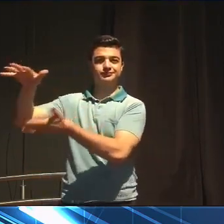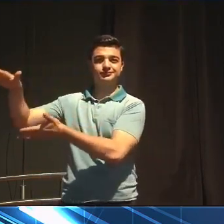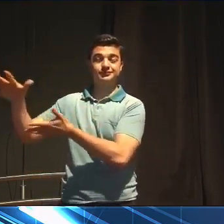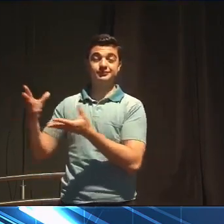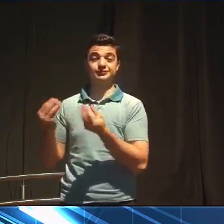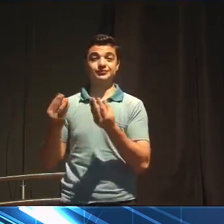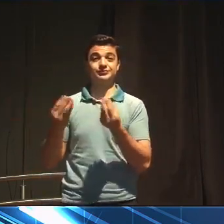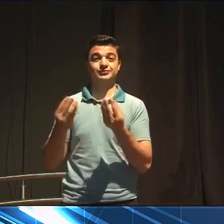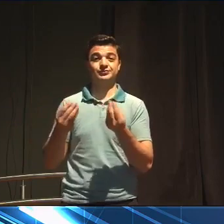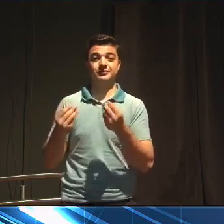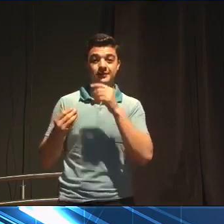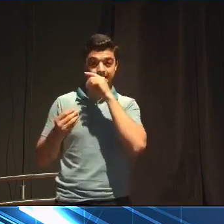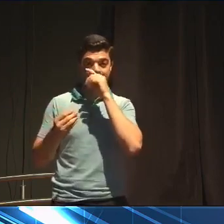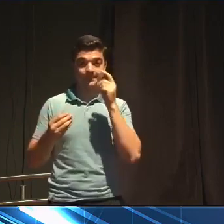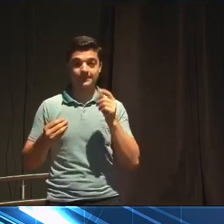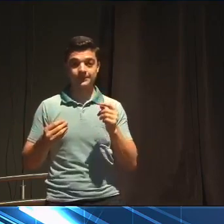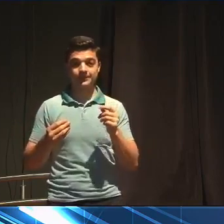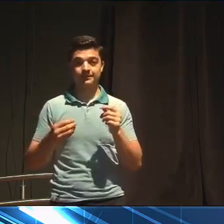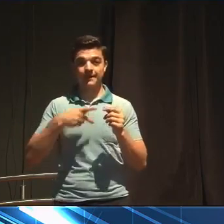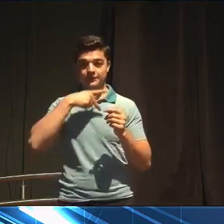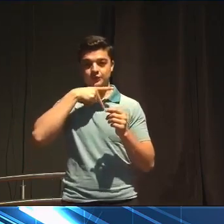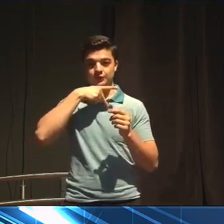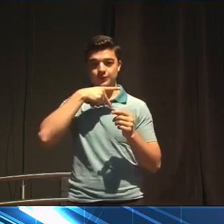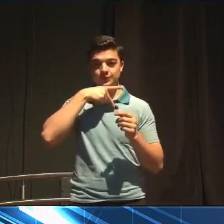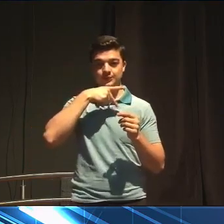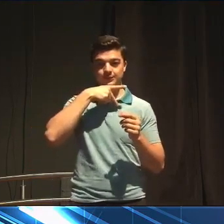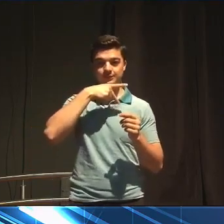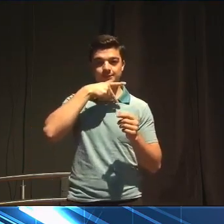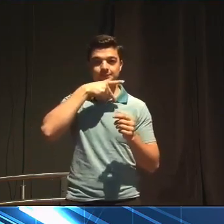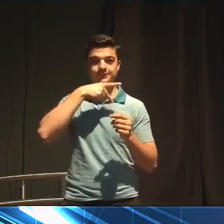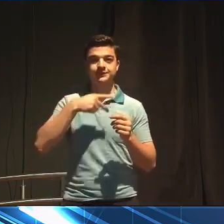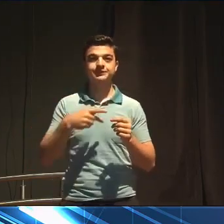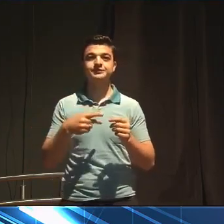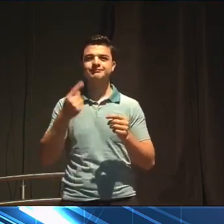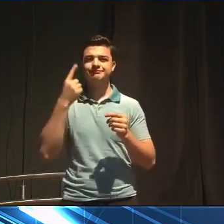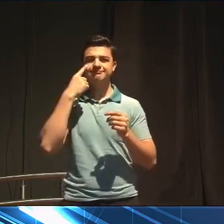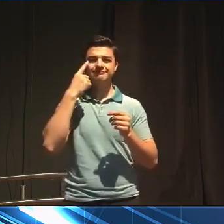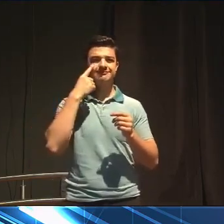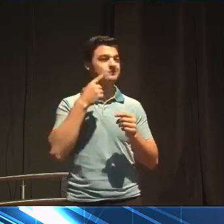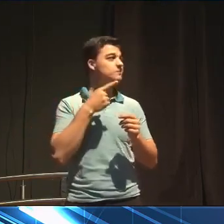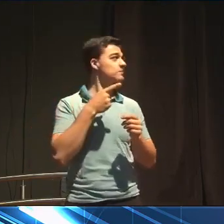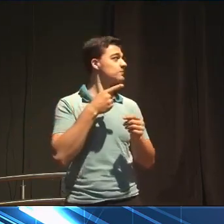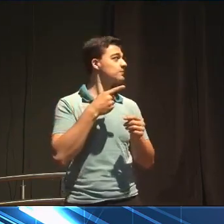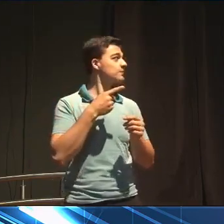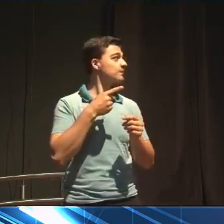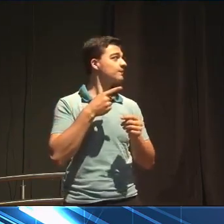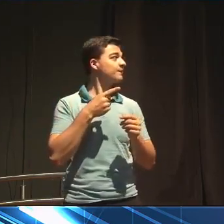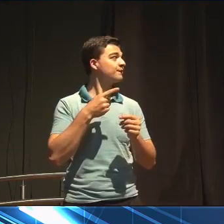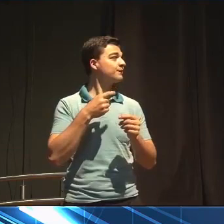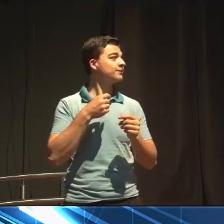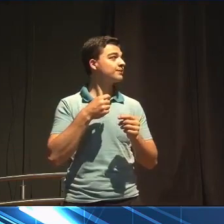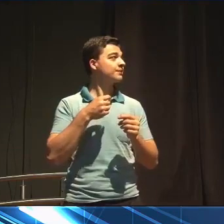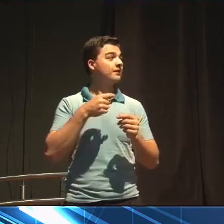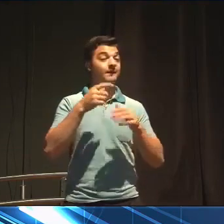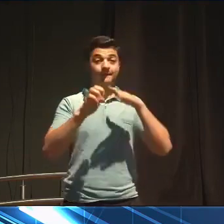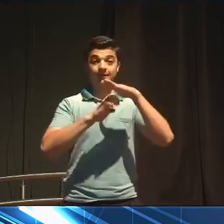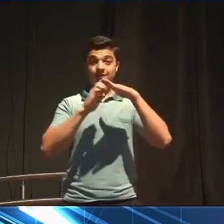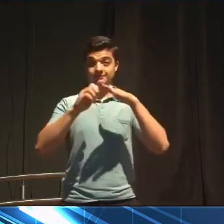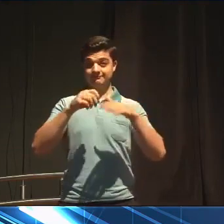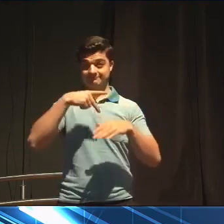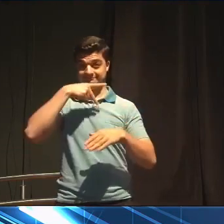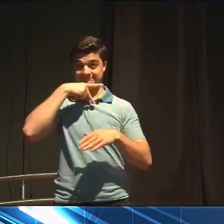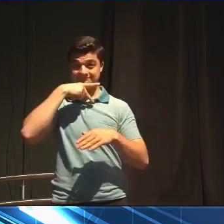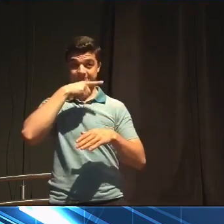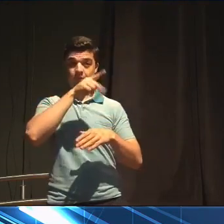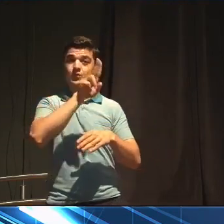problema computacional muito grande, porque não envolve só centro de distribuição, mas logística integrada entre eles. E eles usam as técnicas do Omniverse